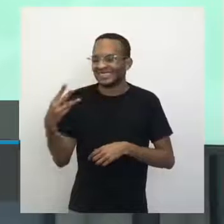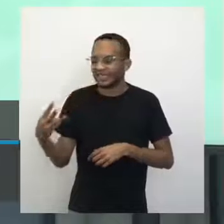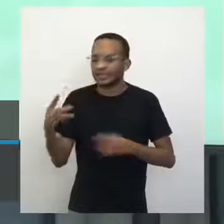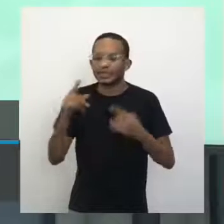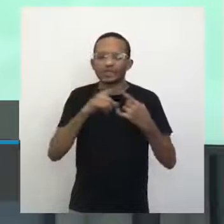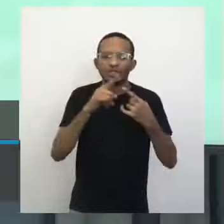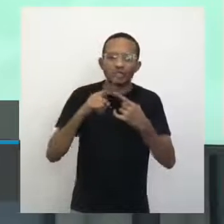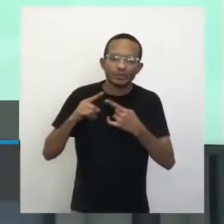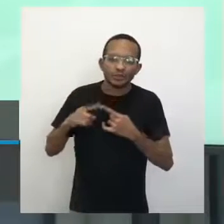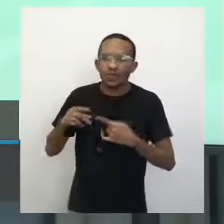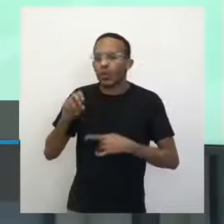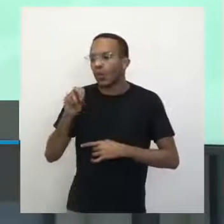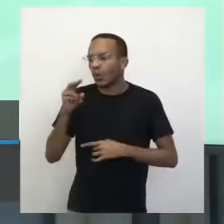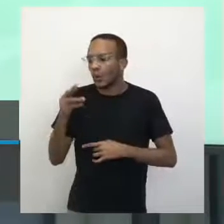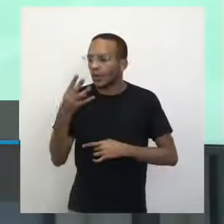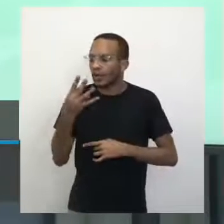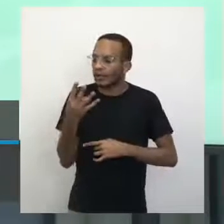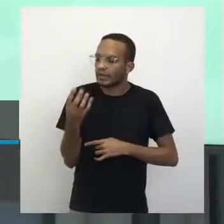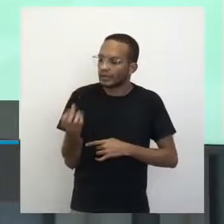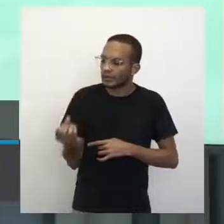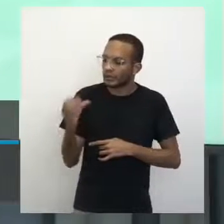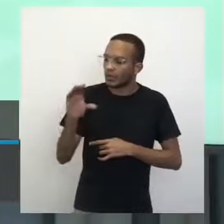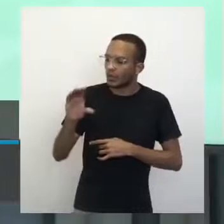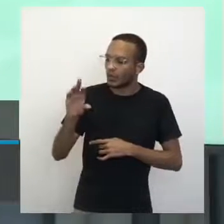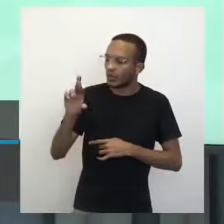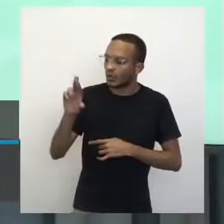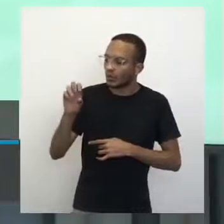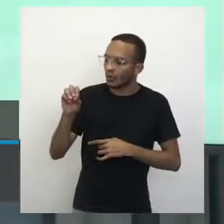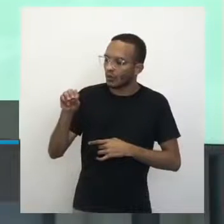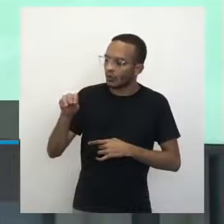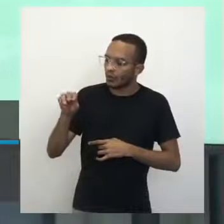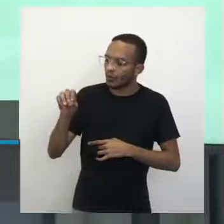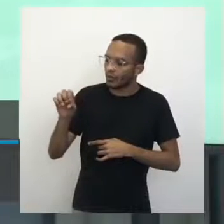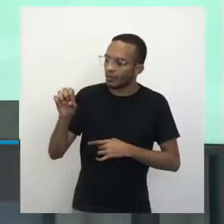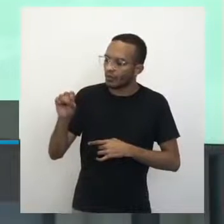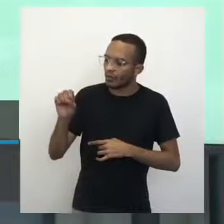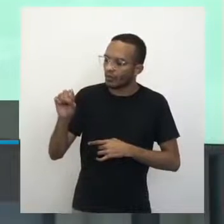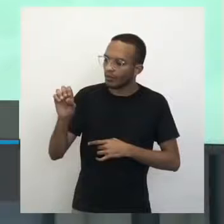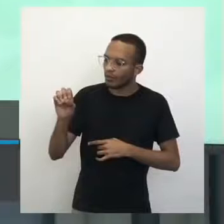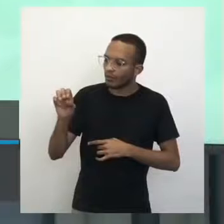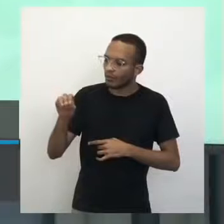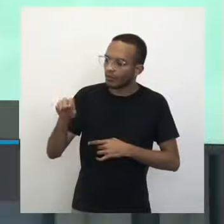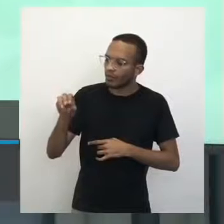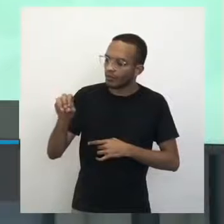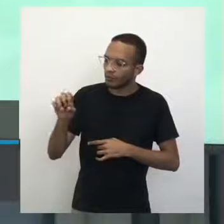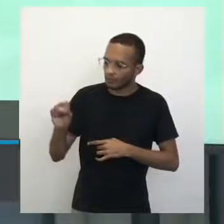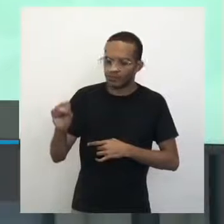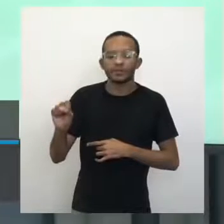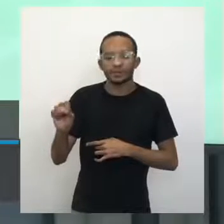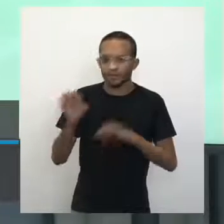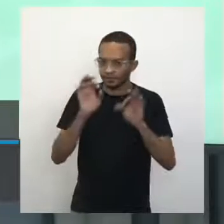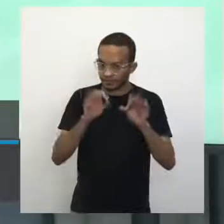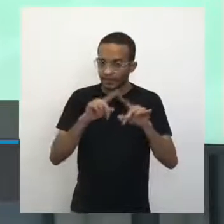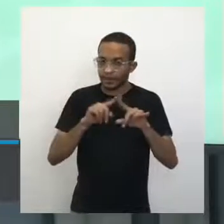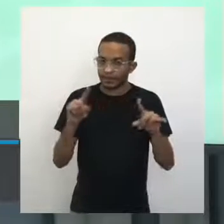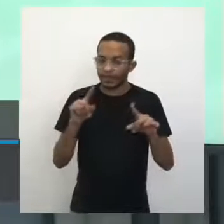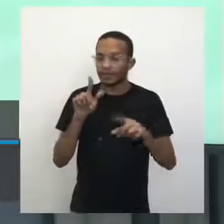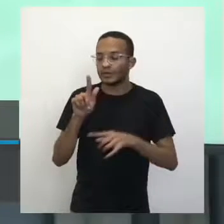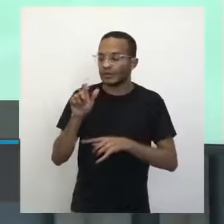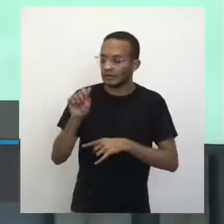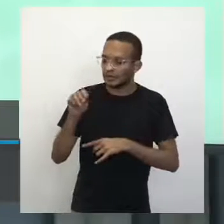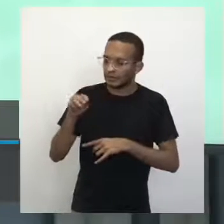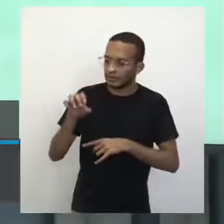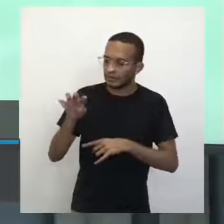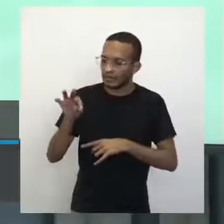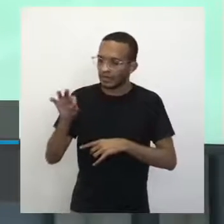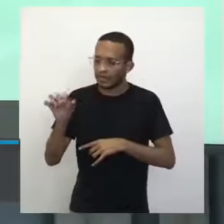ou 46 cromossomos. Tá? A gente vai repetir isso várias vezes, pode ficar tranquilo. Mas o nosso gameta, ele só